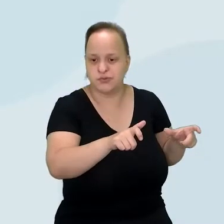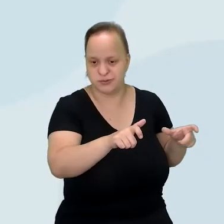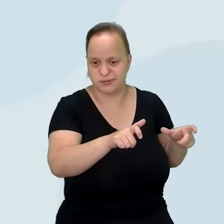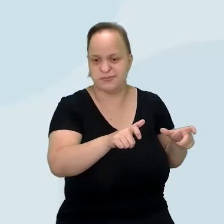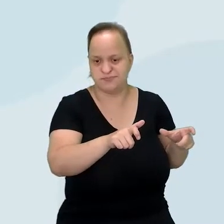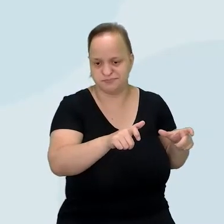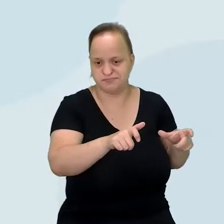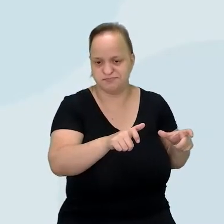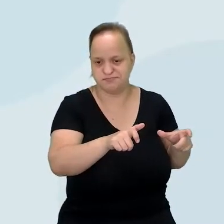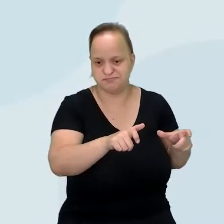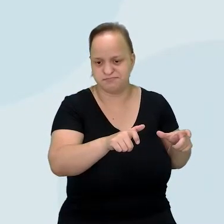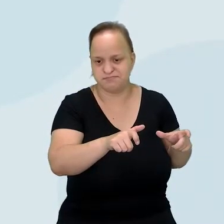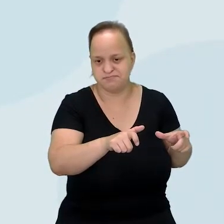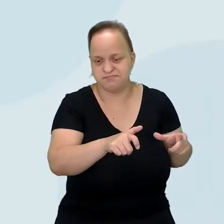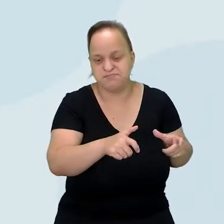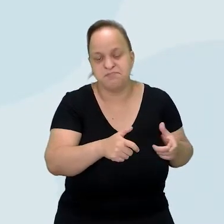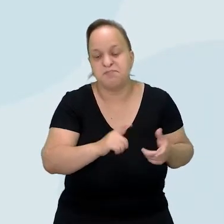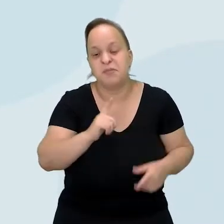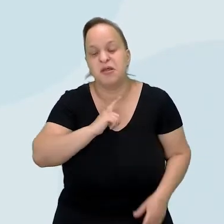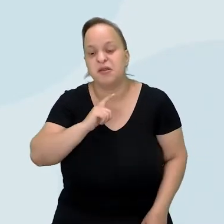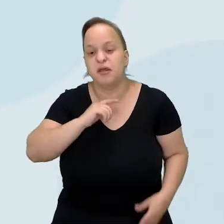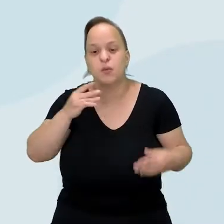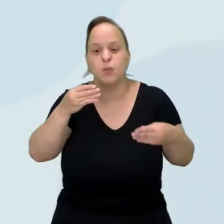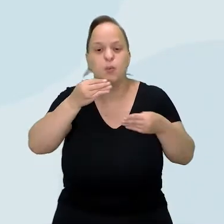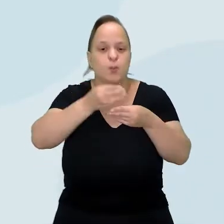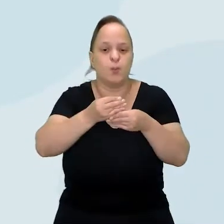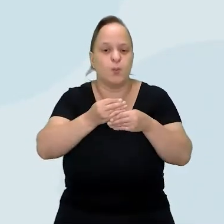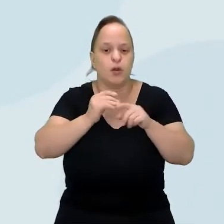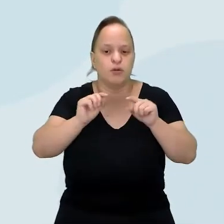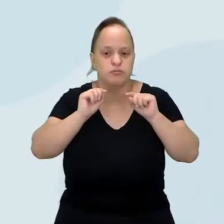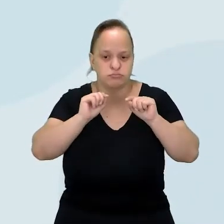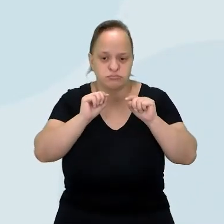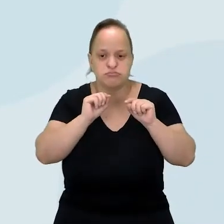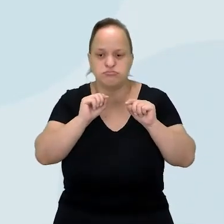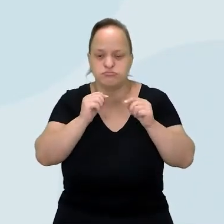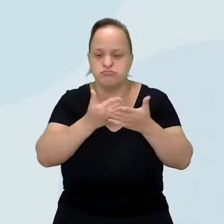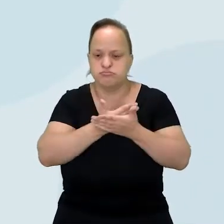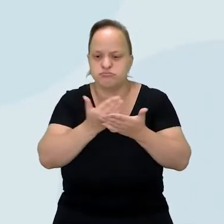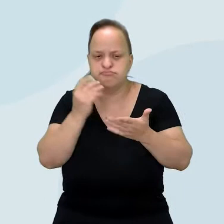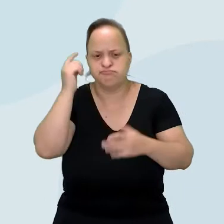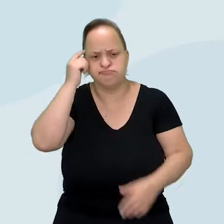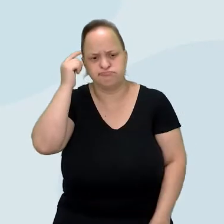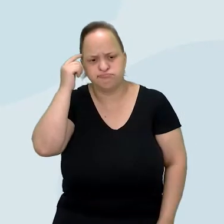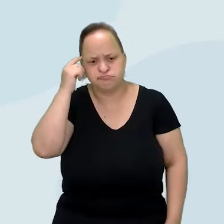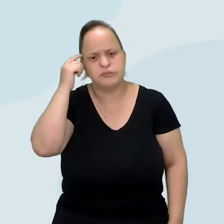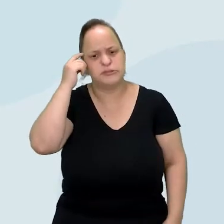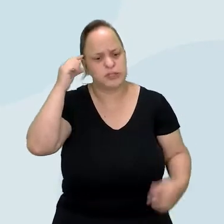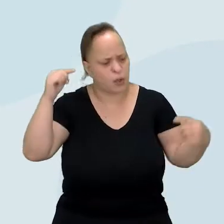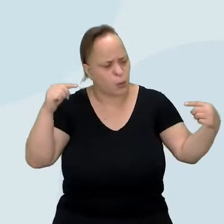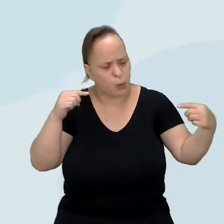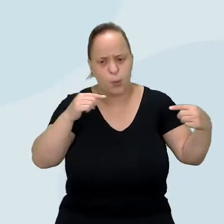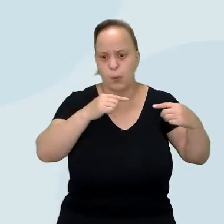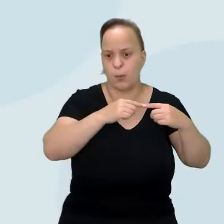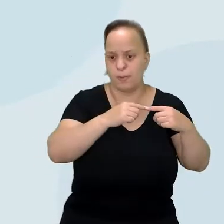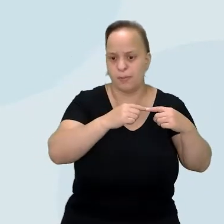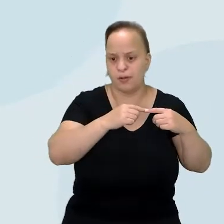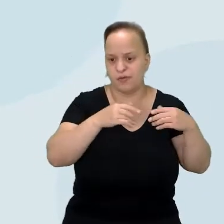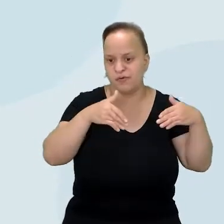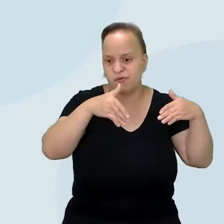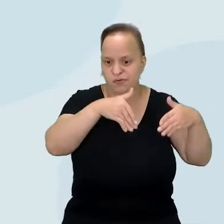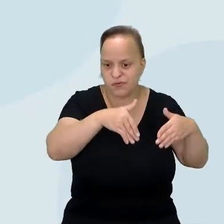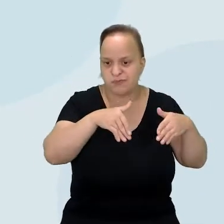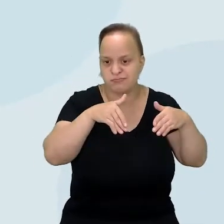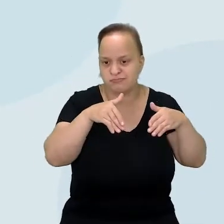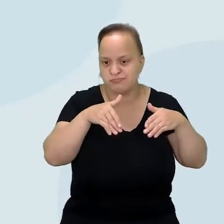o que a gente tem mais aí? Se a gente pensar nessa intimidade, é justamente para aumentar essa produtividade e